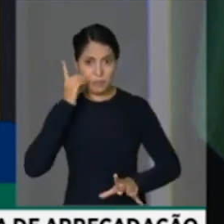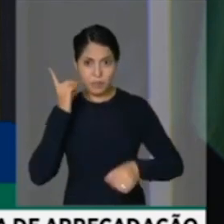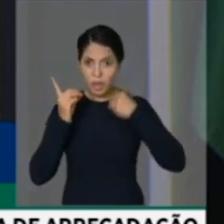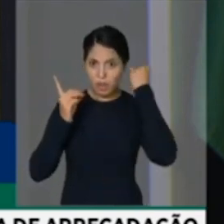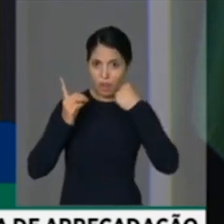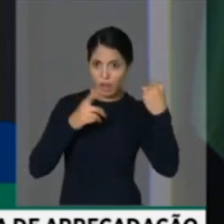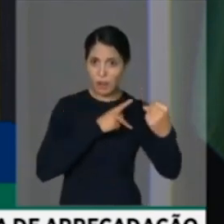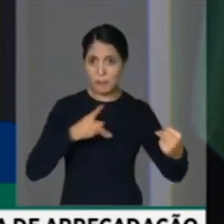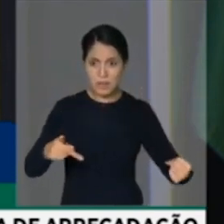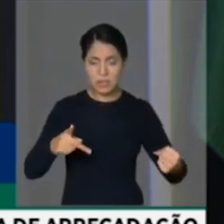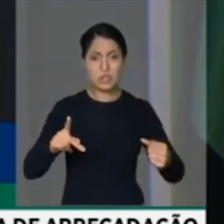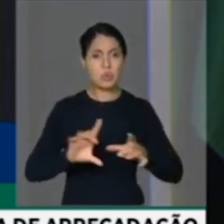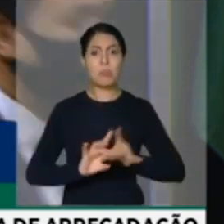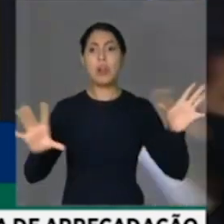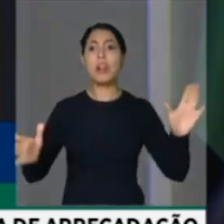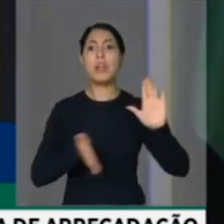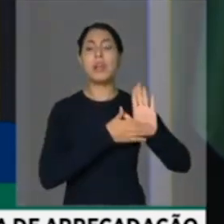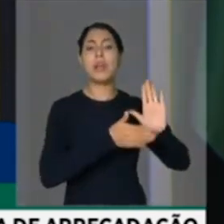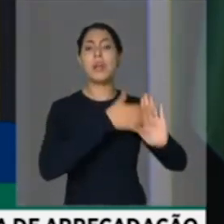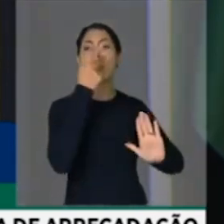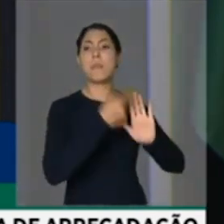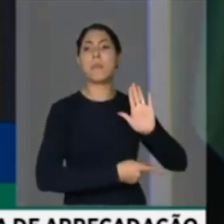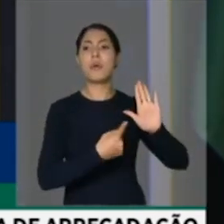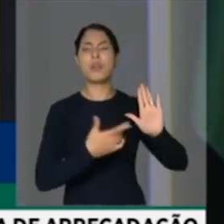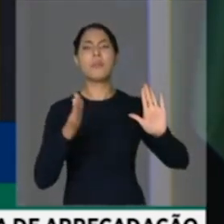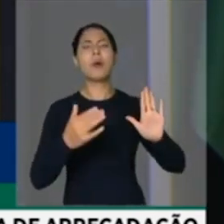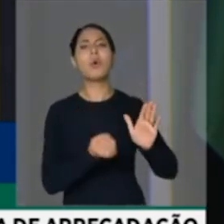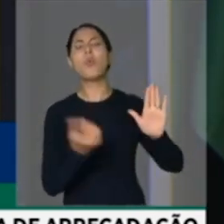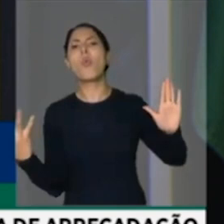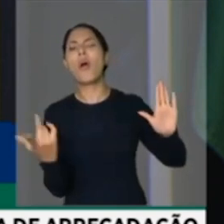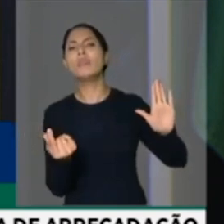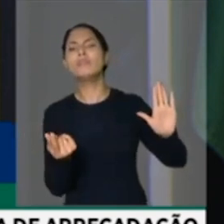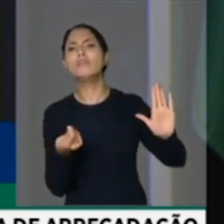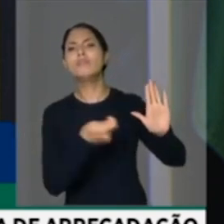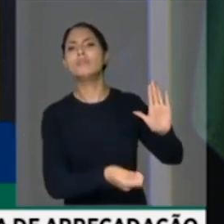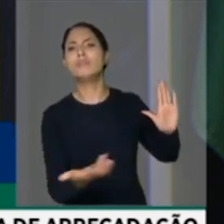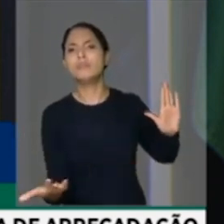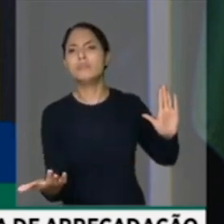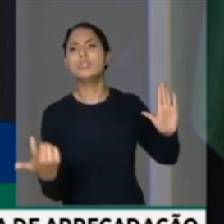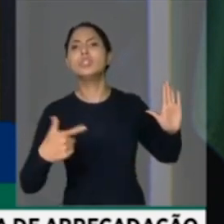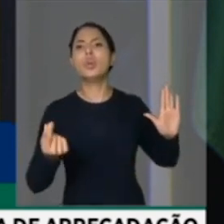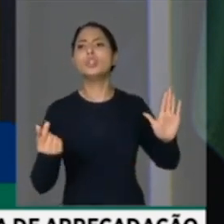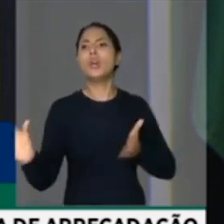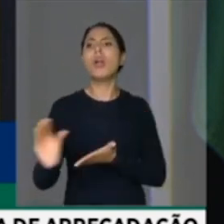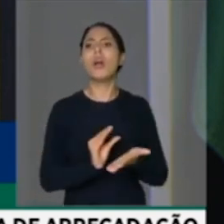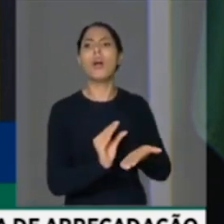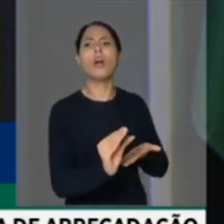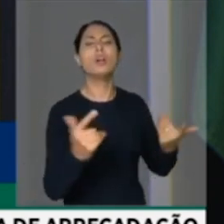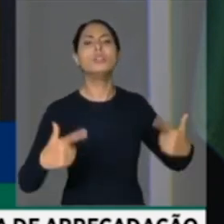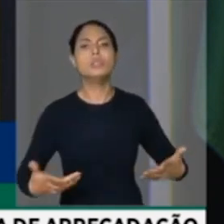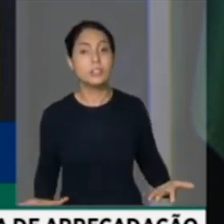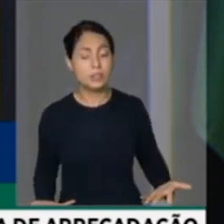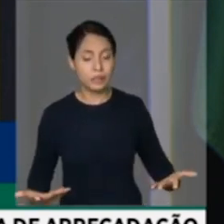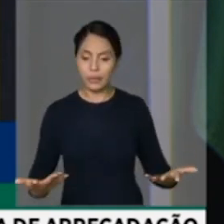da república podem apresentar projetos sem mostrar quanto eles vão custar e sem mostrar de onde esse dinheiro vai sair.